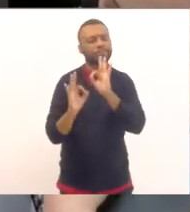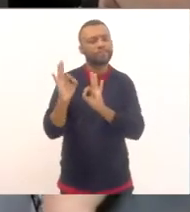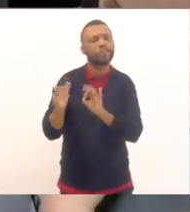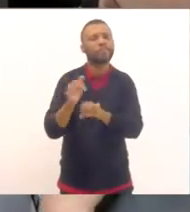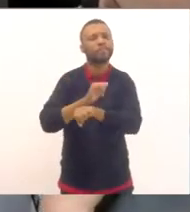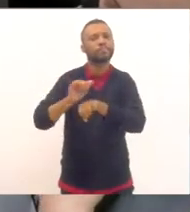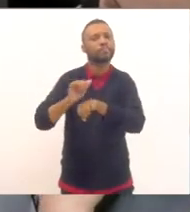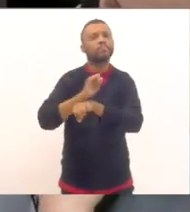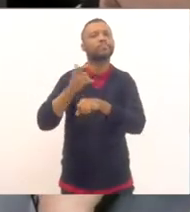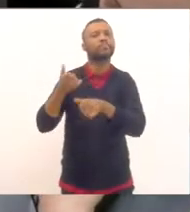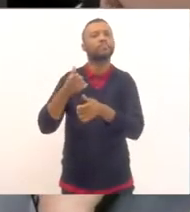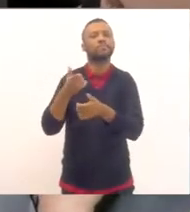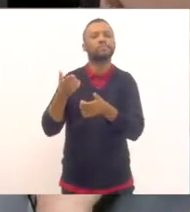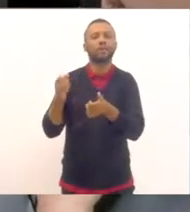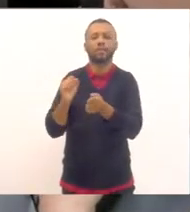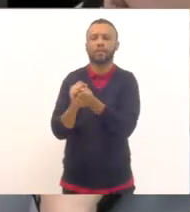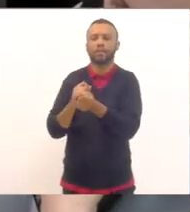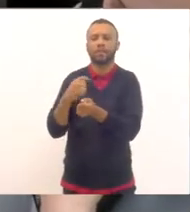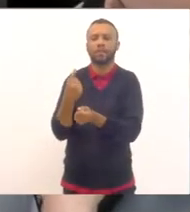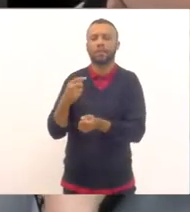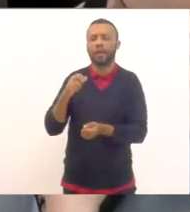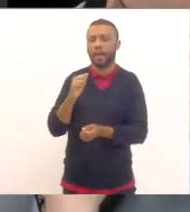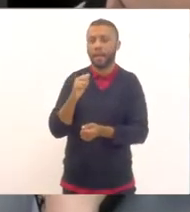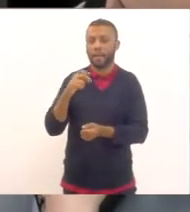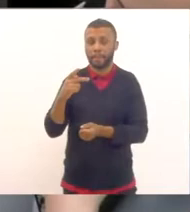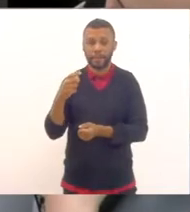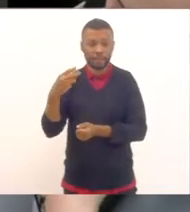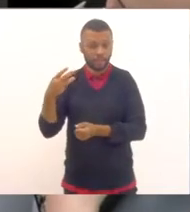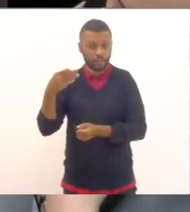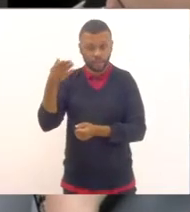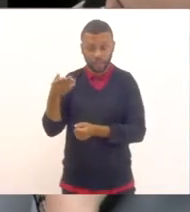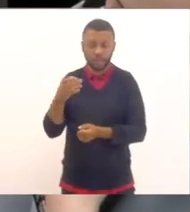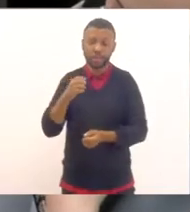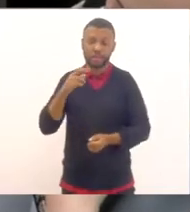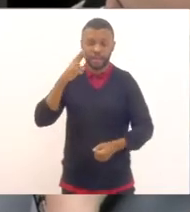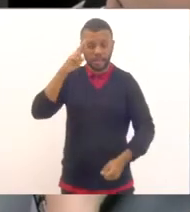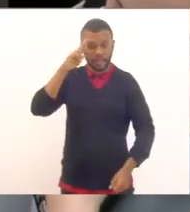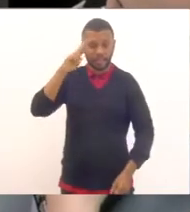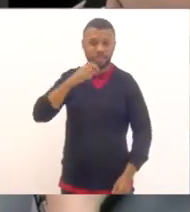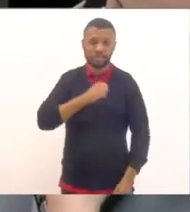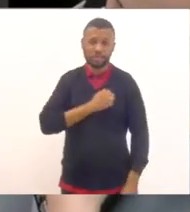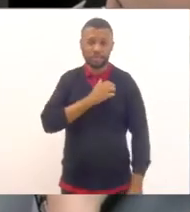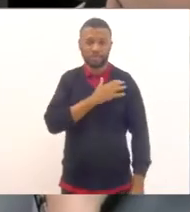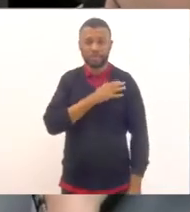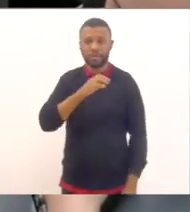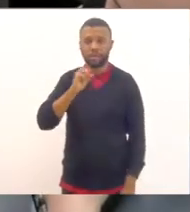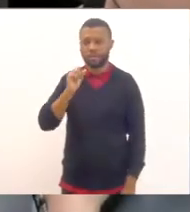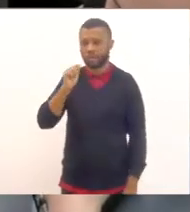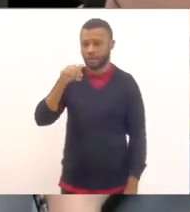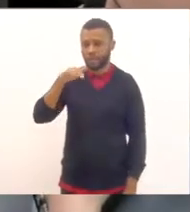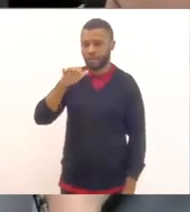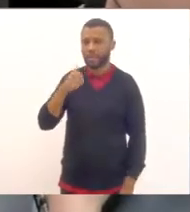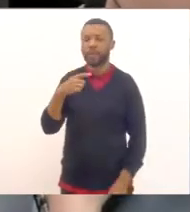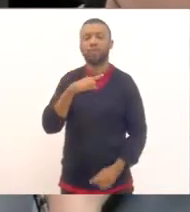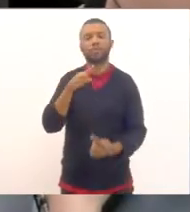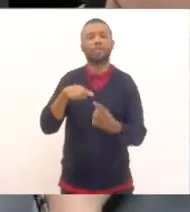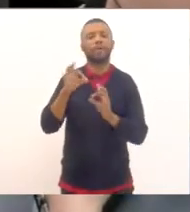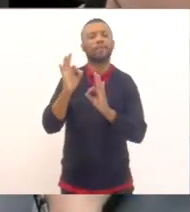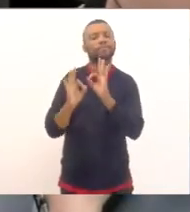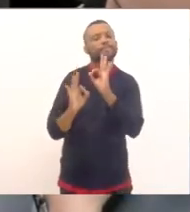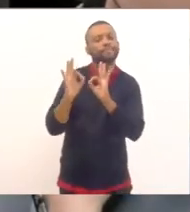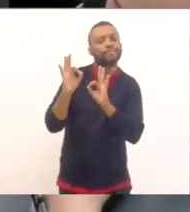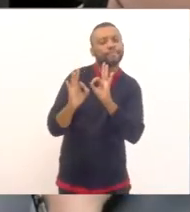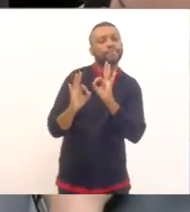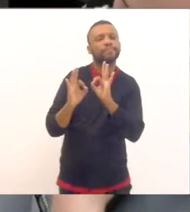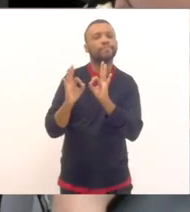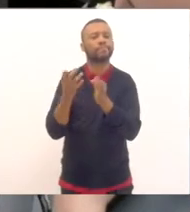através da nossa PM triste aqui a outra decorar o sangue para tar e fazendo uma logística para estar repassando